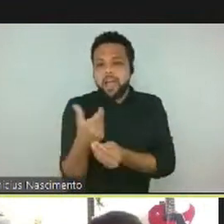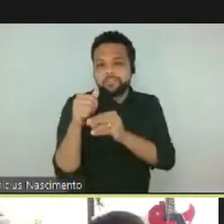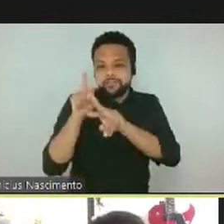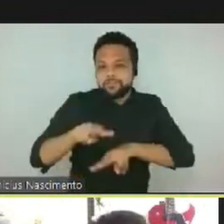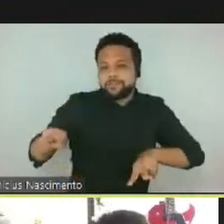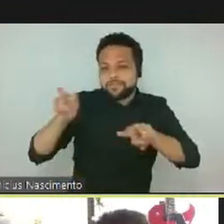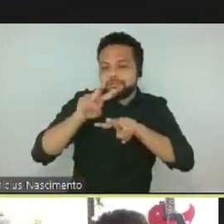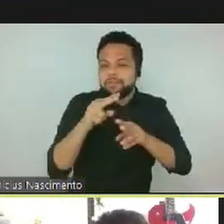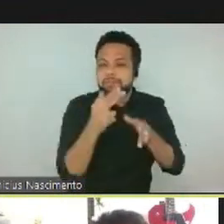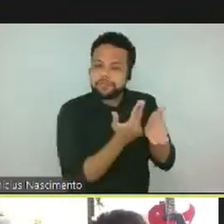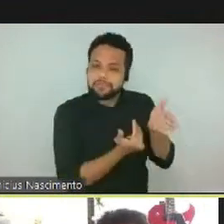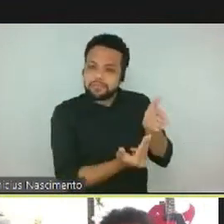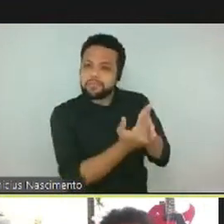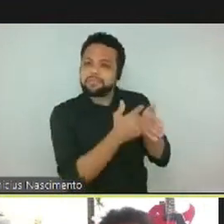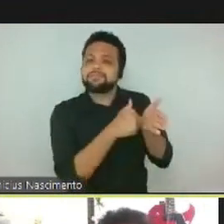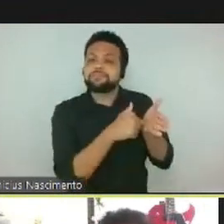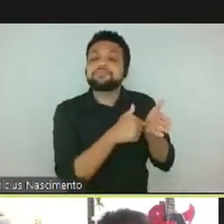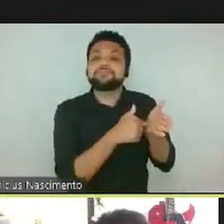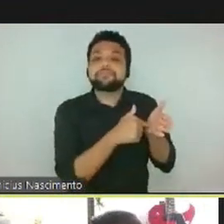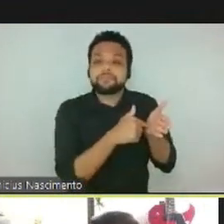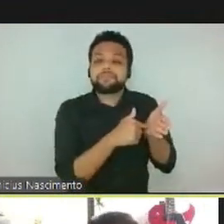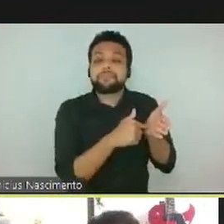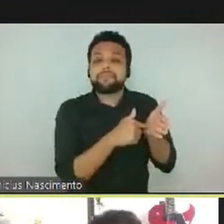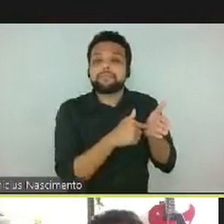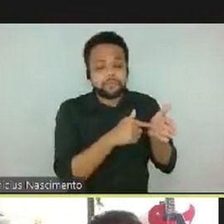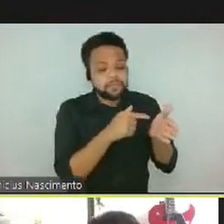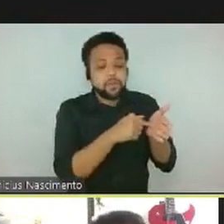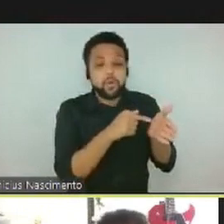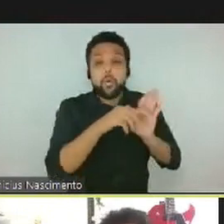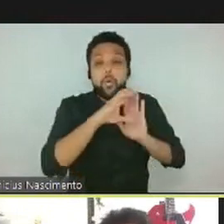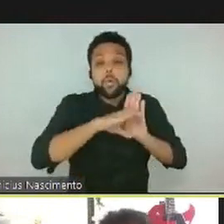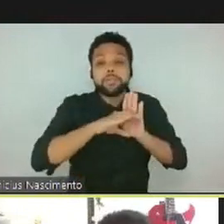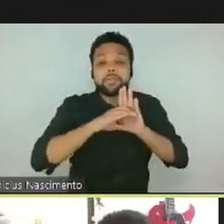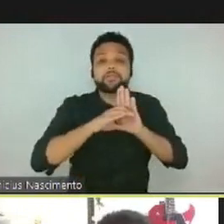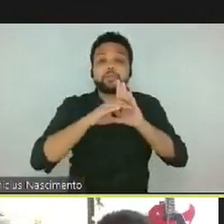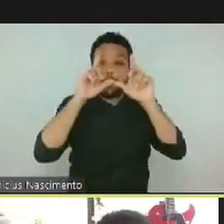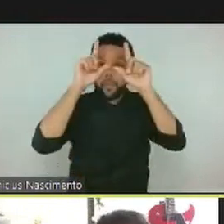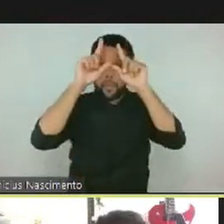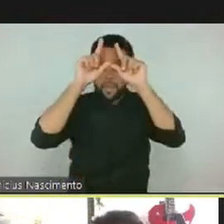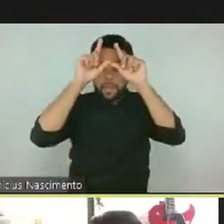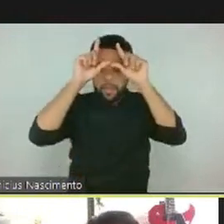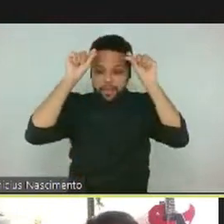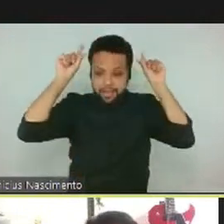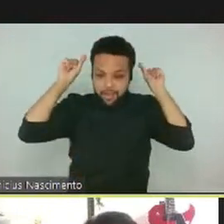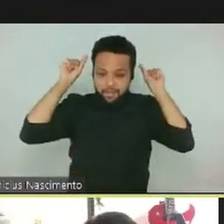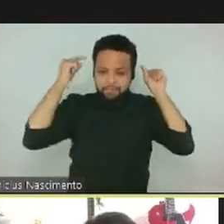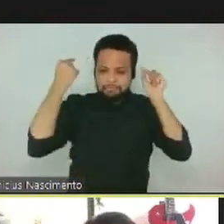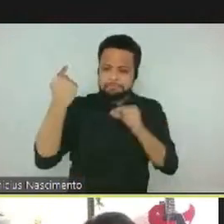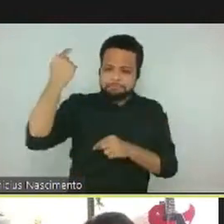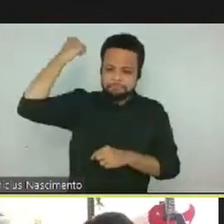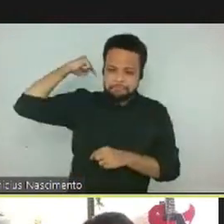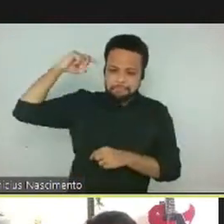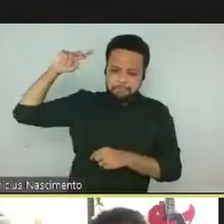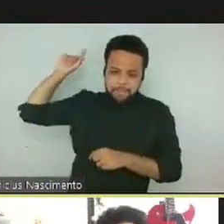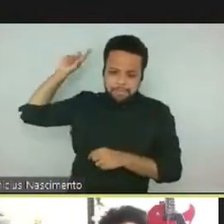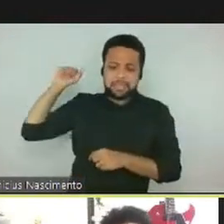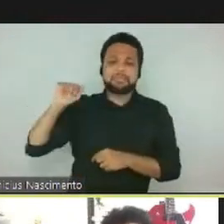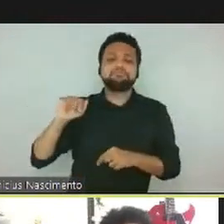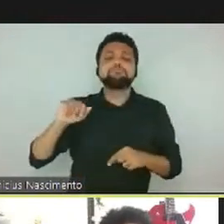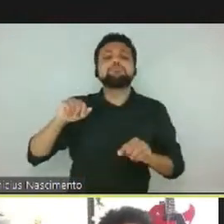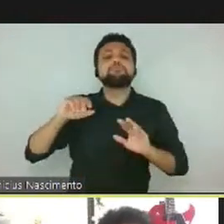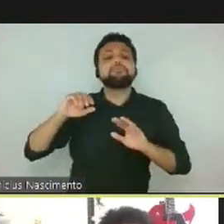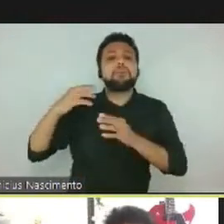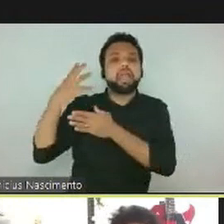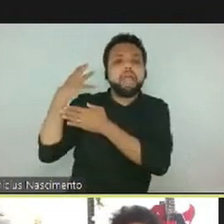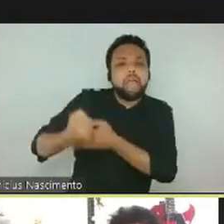está pautado nessa ideia grega da imitação, da mimese, né? Então, não dá para